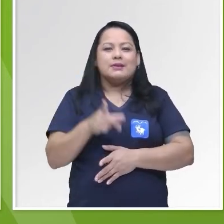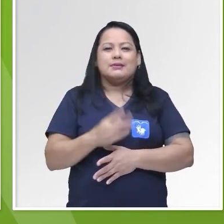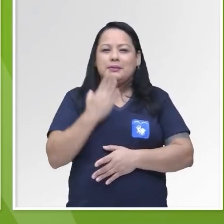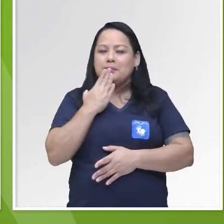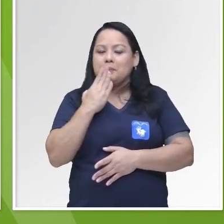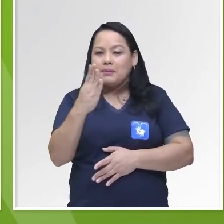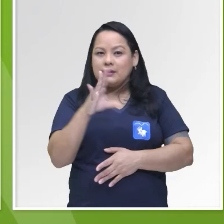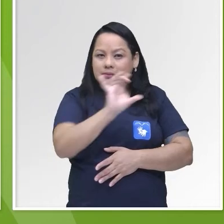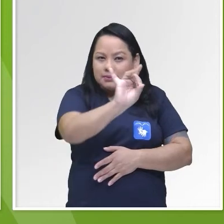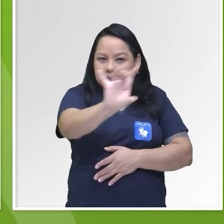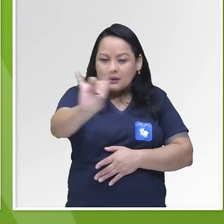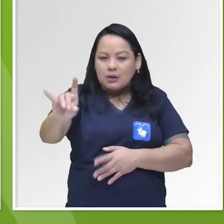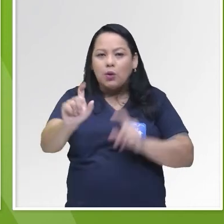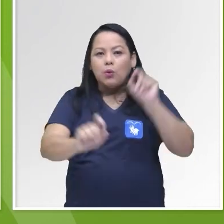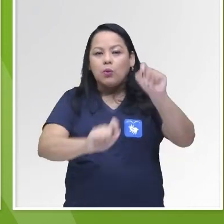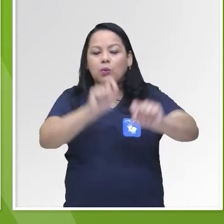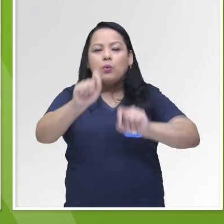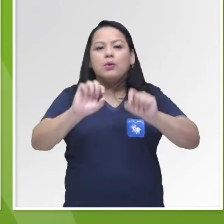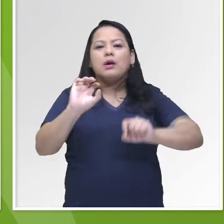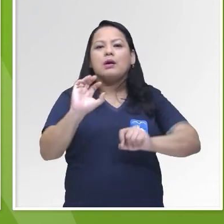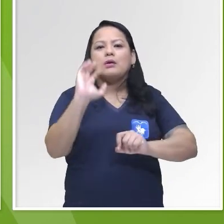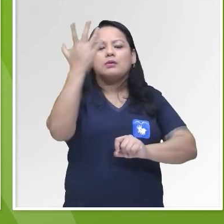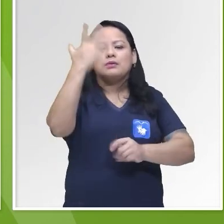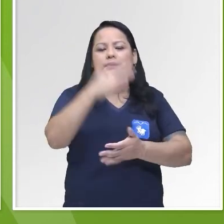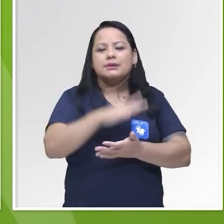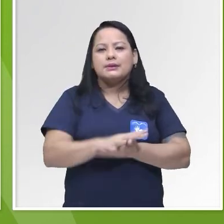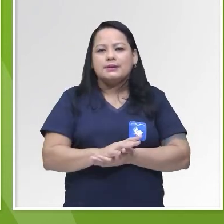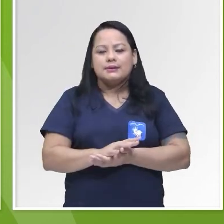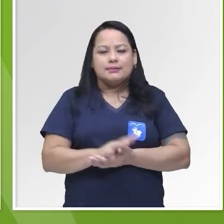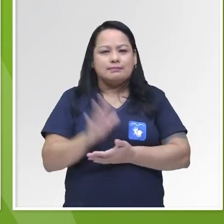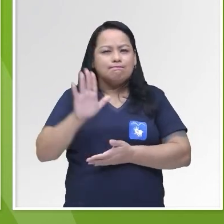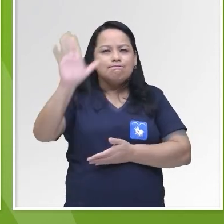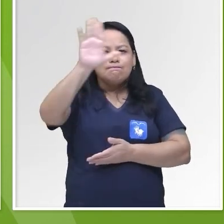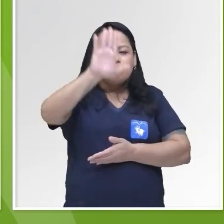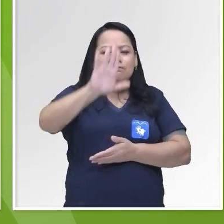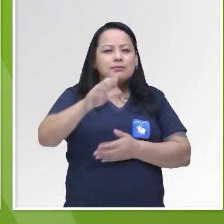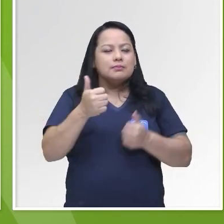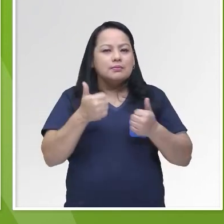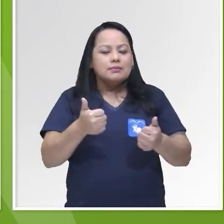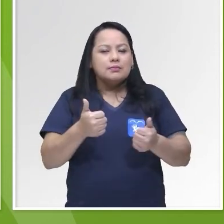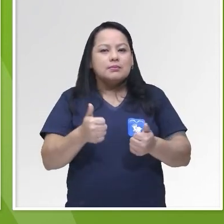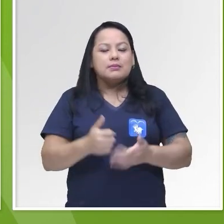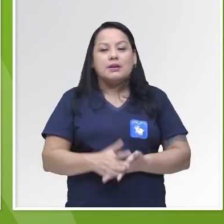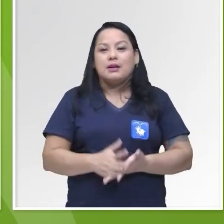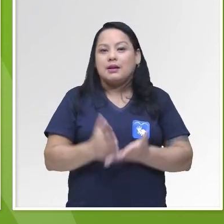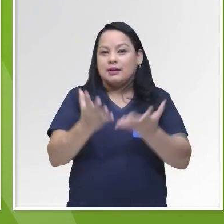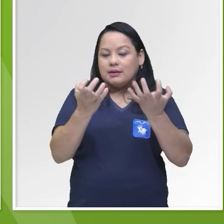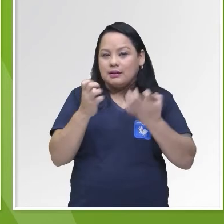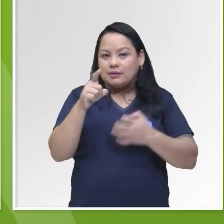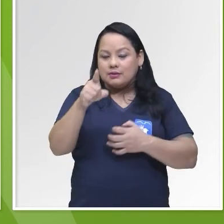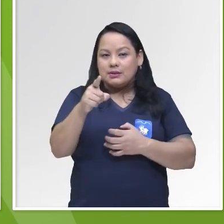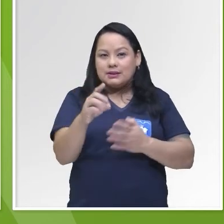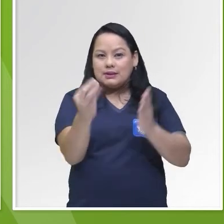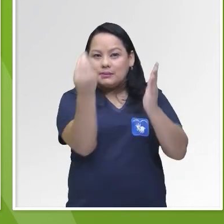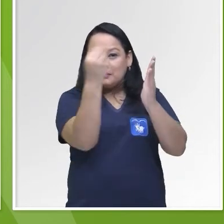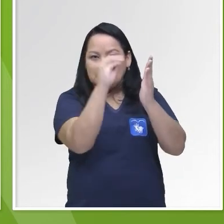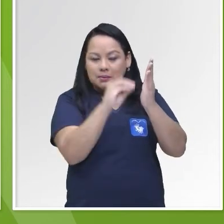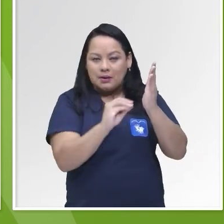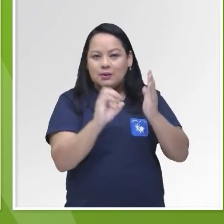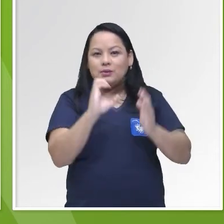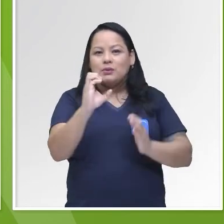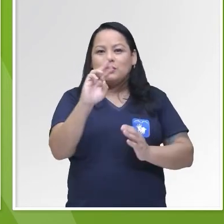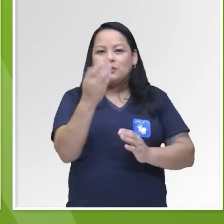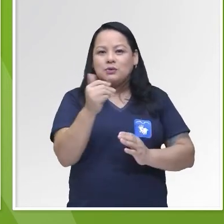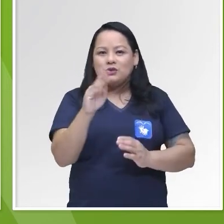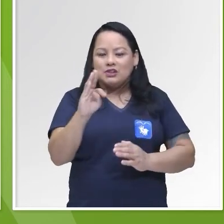observassem o que está acontecendo nessa animação, tá? Que aí eu quero que vocês coloquem lá no chat público.